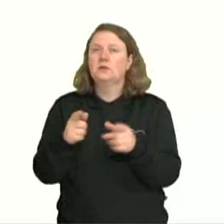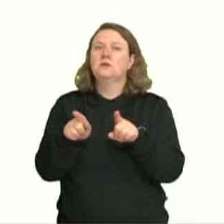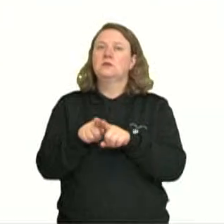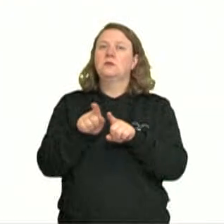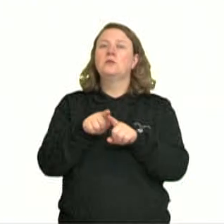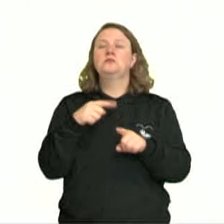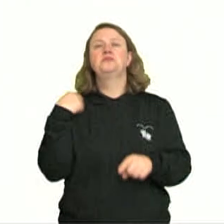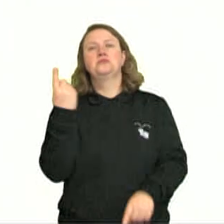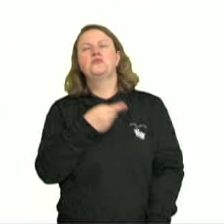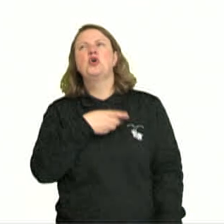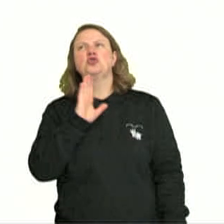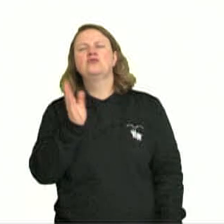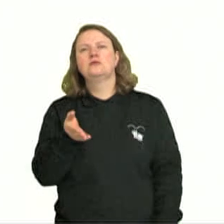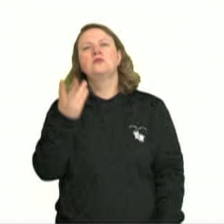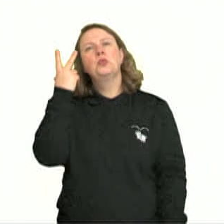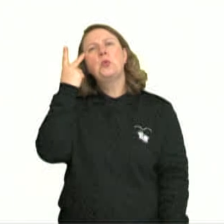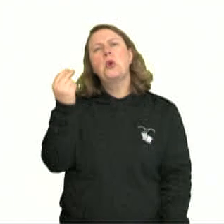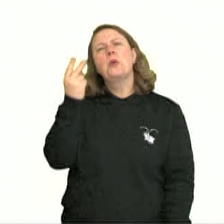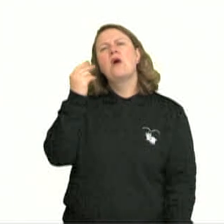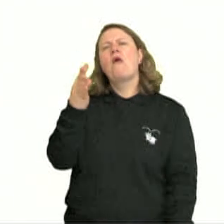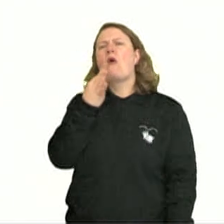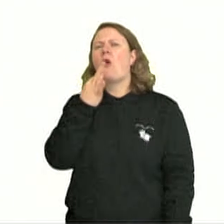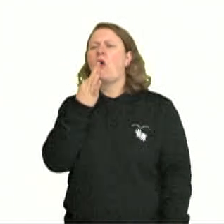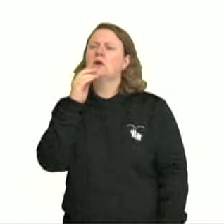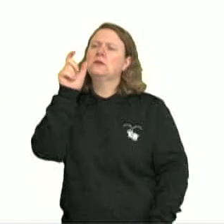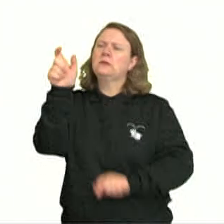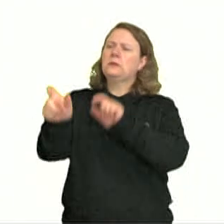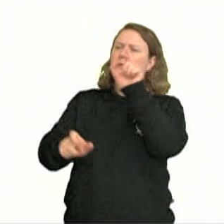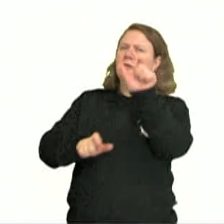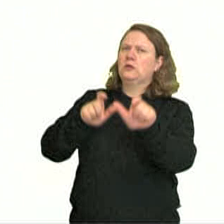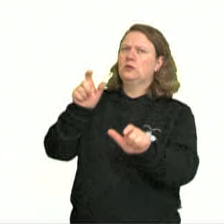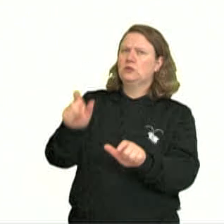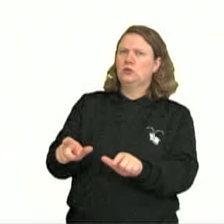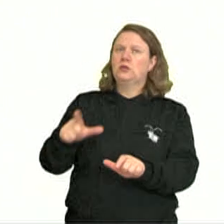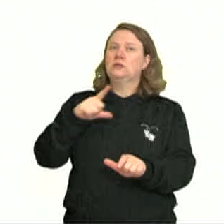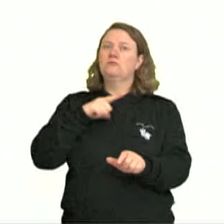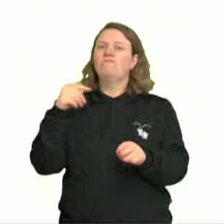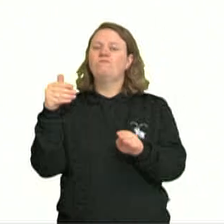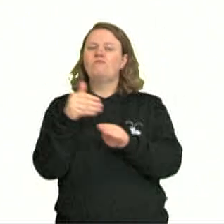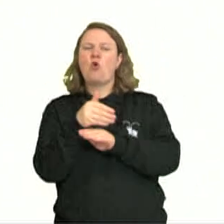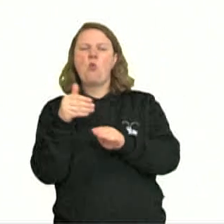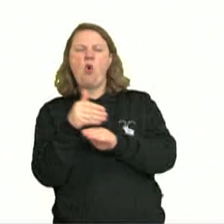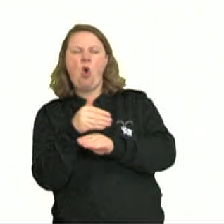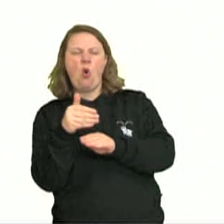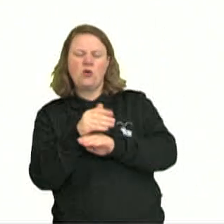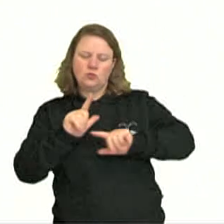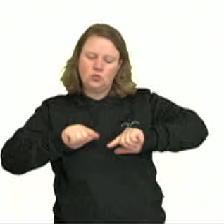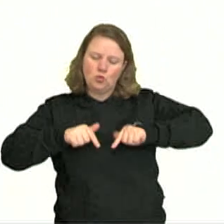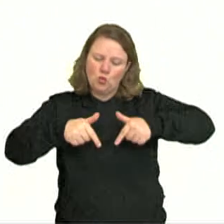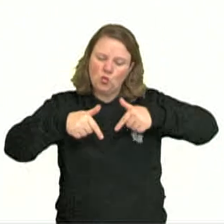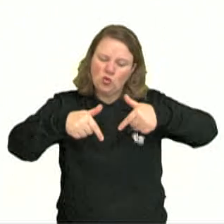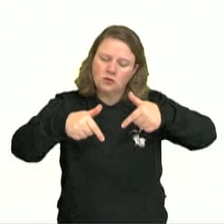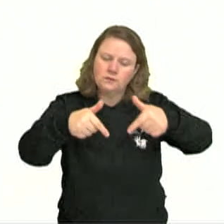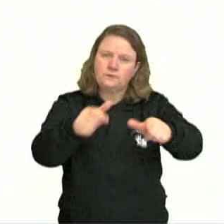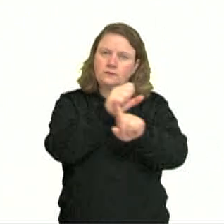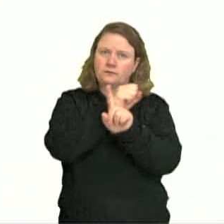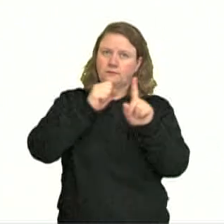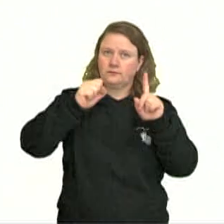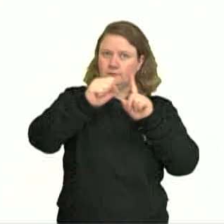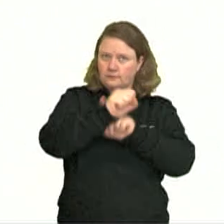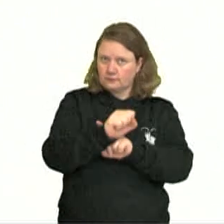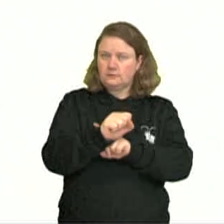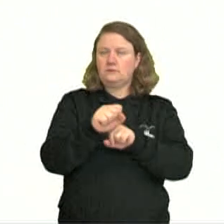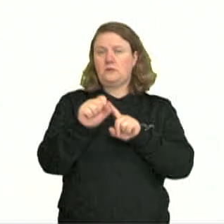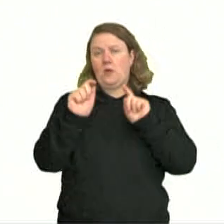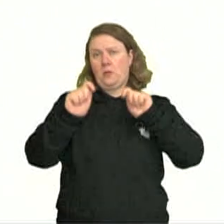nós conhecemos são de pessoas eminentes, de pessoas que tiveram uma participação, um engajamento, são ícones, são lideranças,